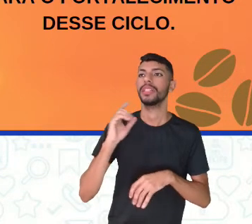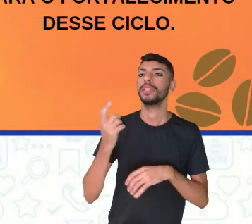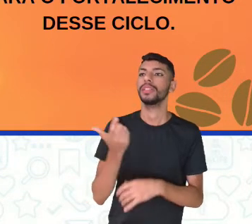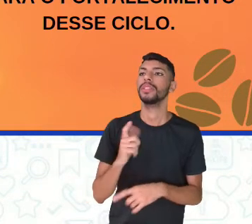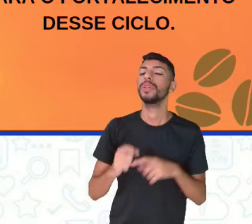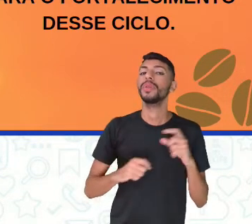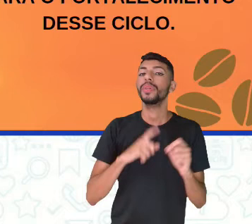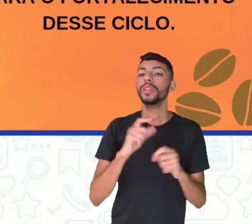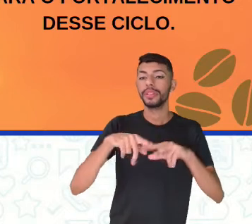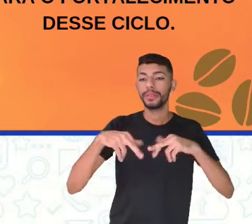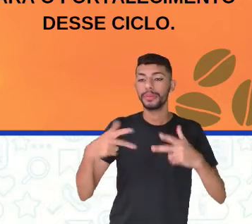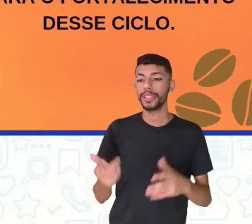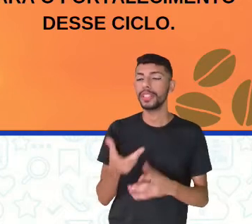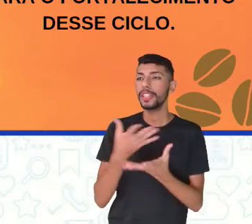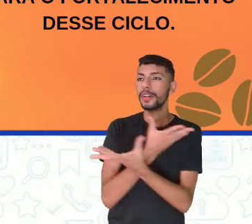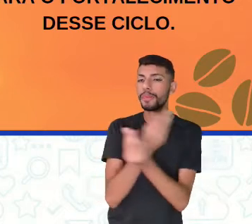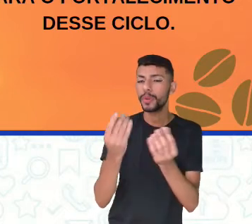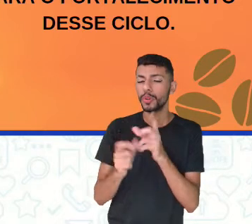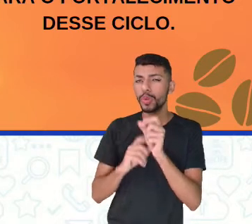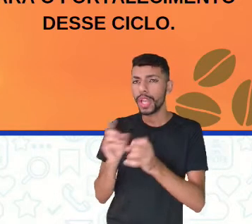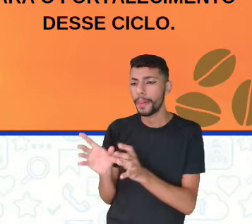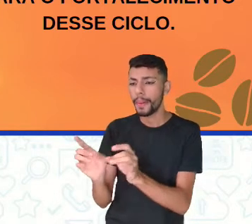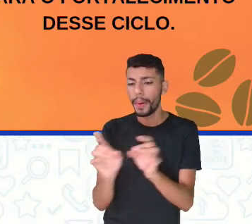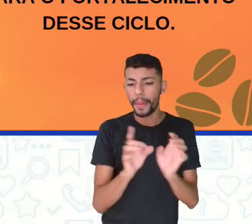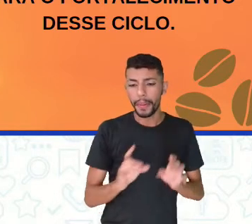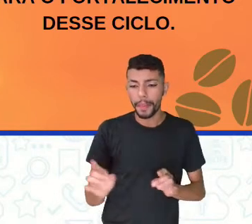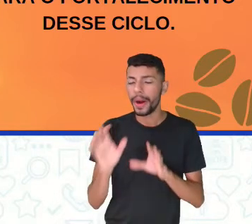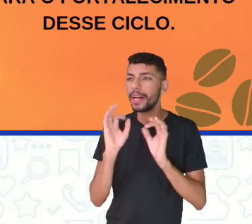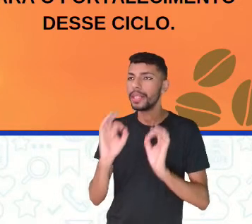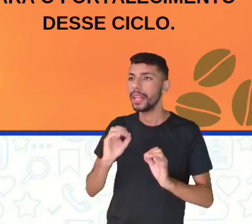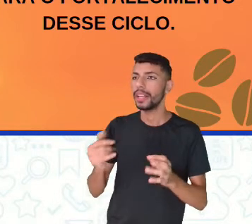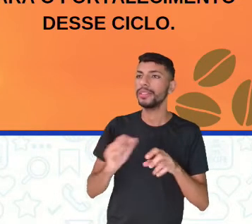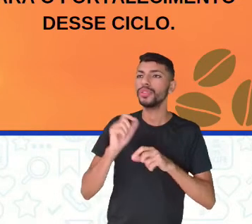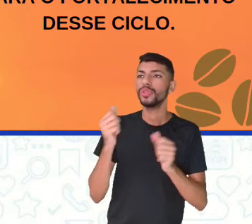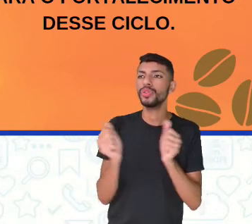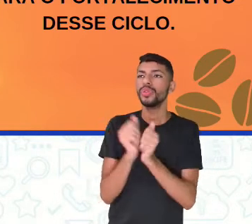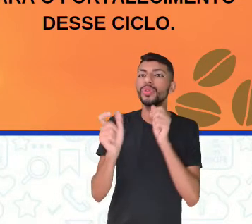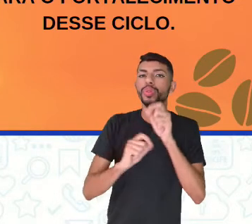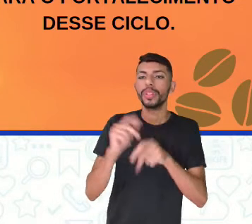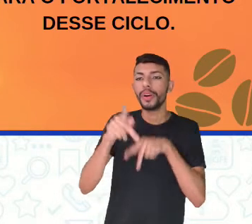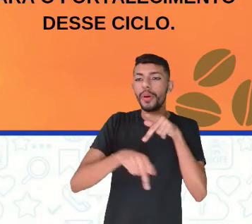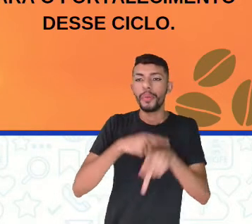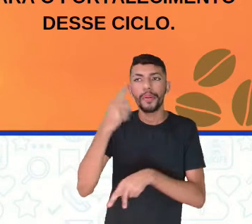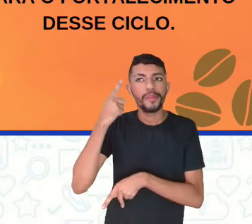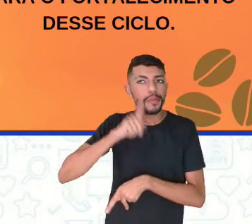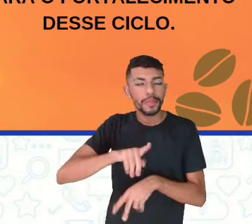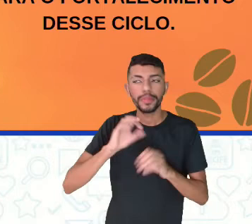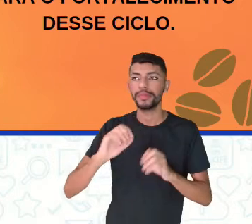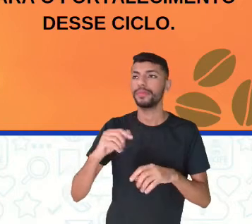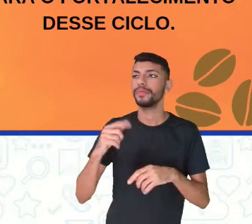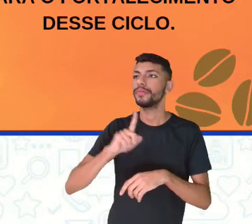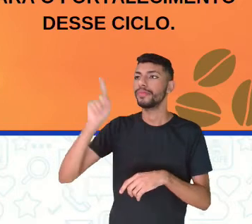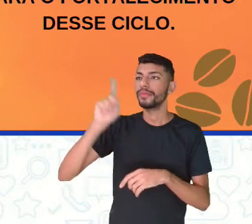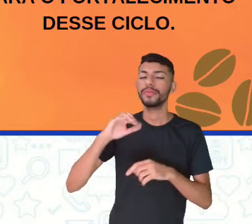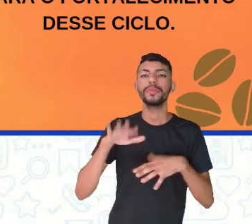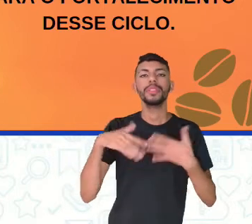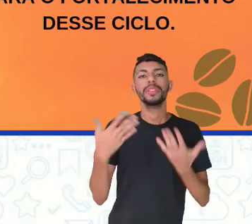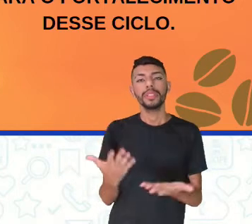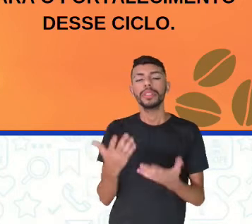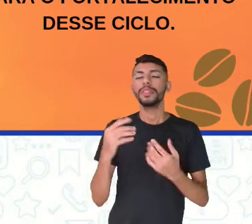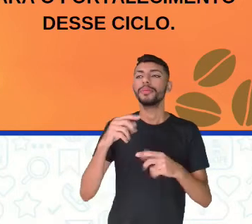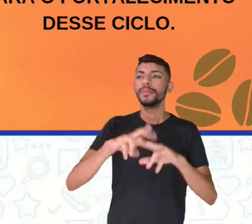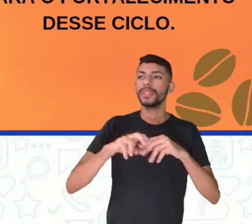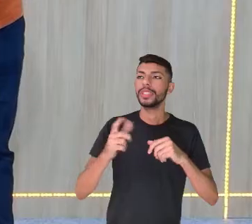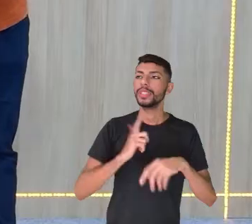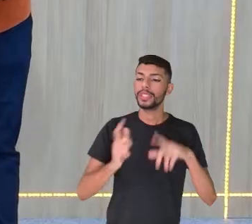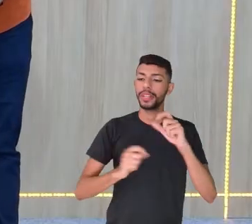um produto que era bastante comercializado com os americanos, com os Estados Unidos. Por isso que quando tem lá aquela questão da crise